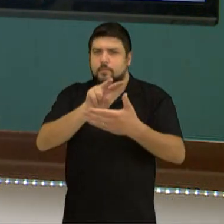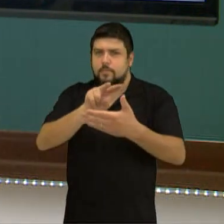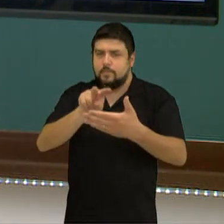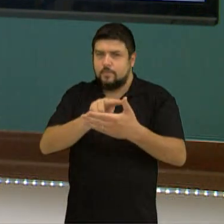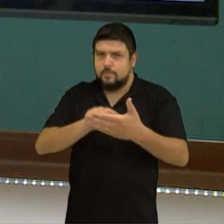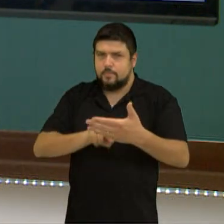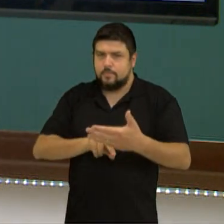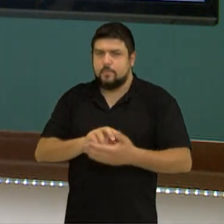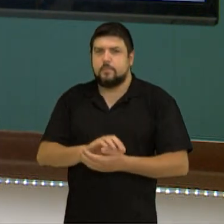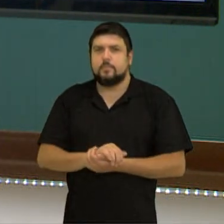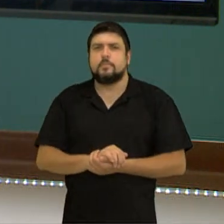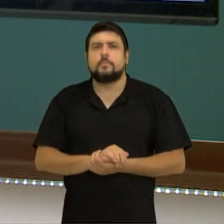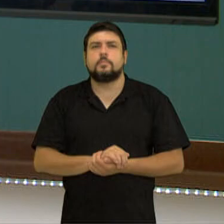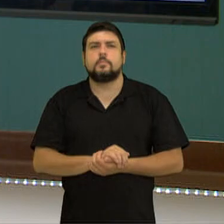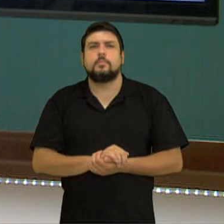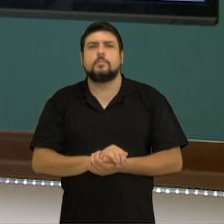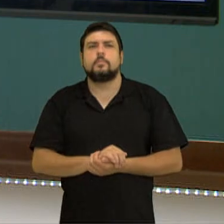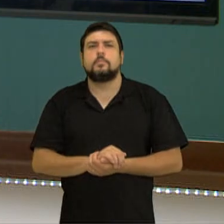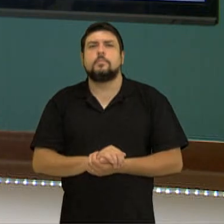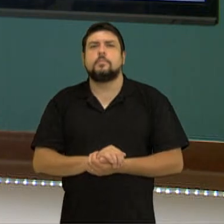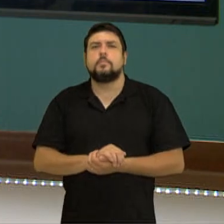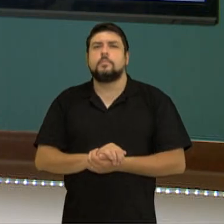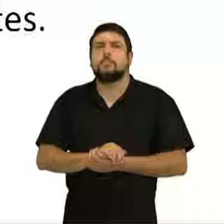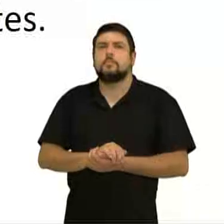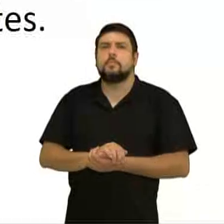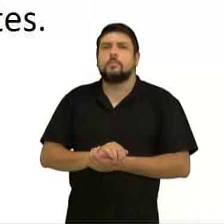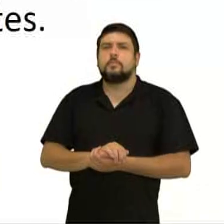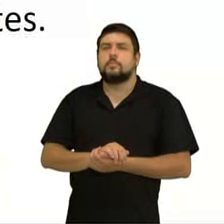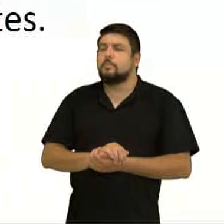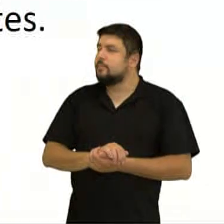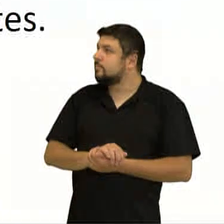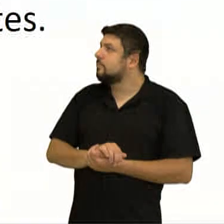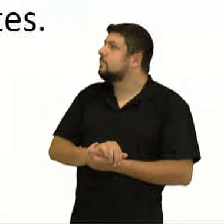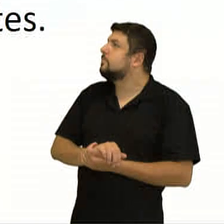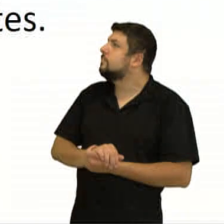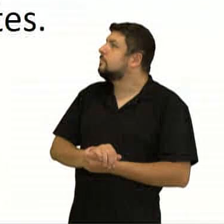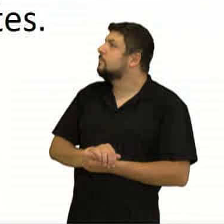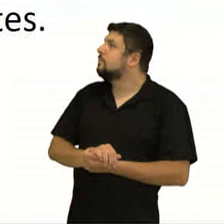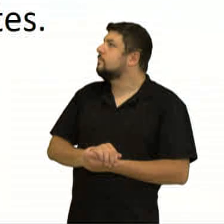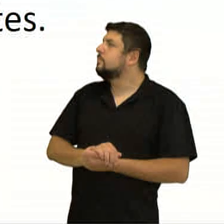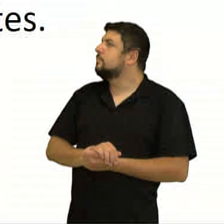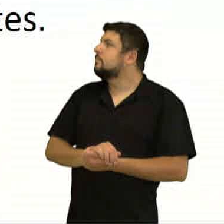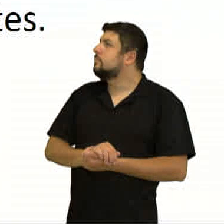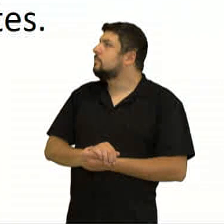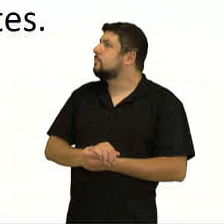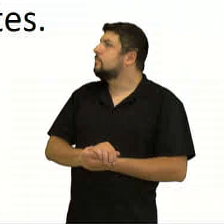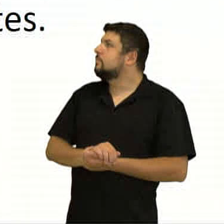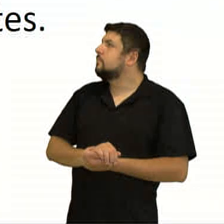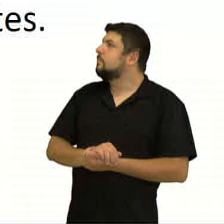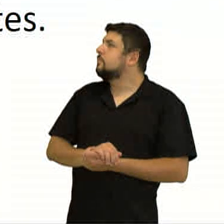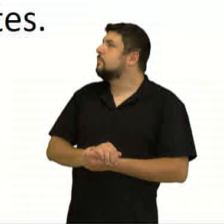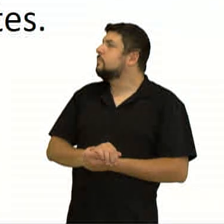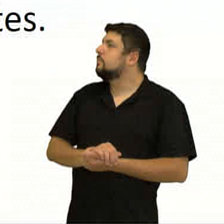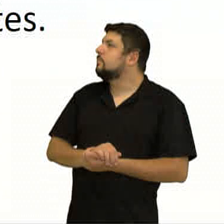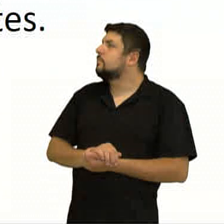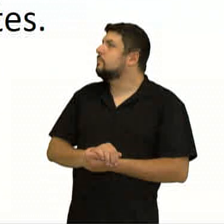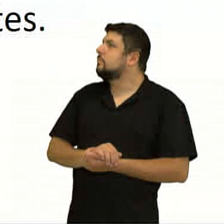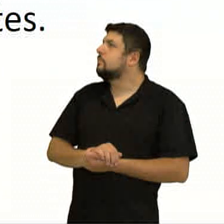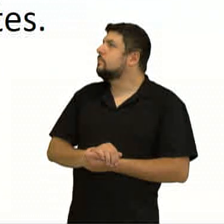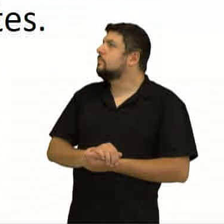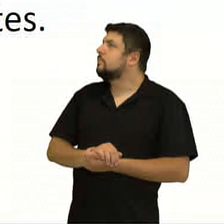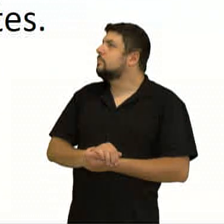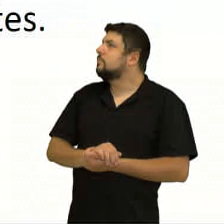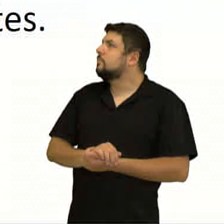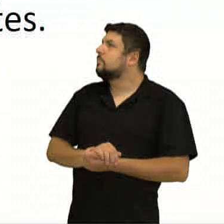uma olhada aqui, ó. Essa mãe diz assim: My son only wants to use his cell and doesn't want to play outside with their